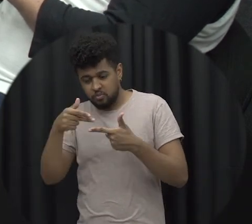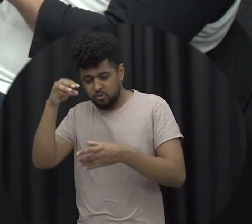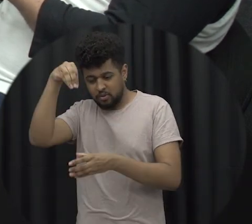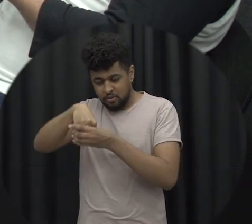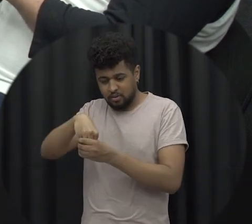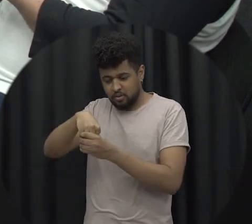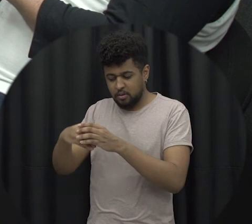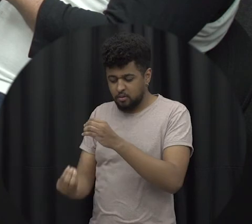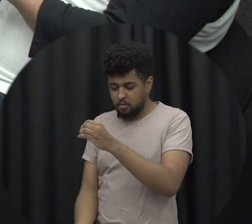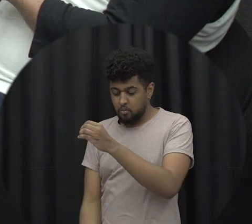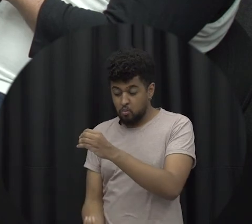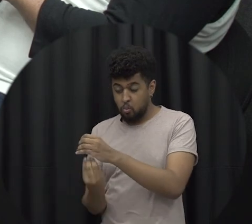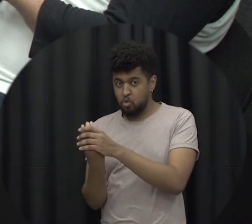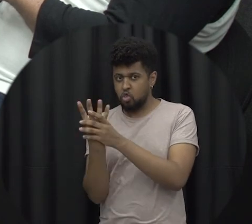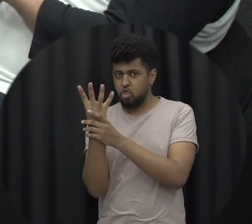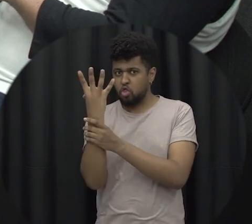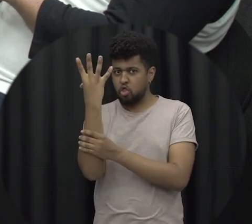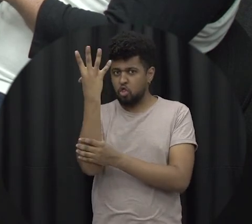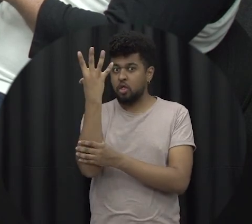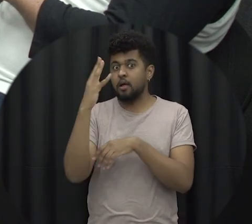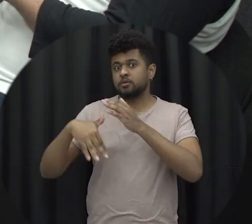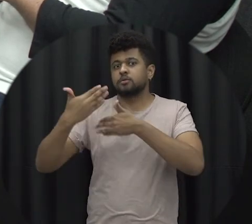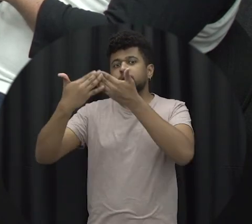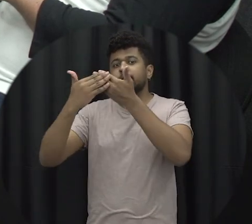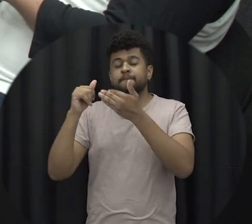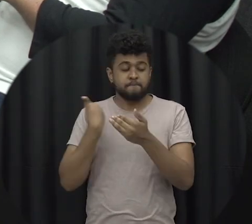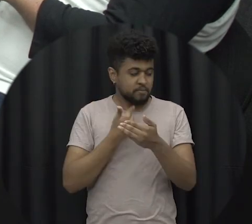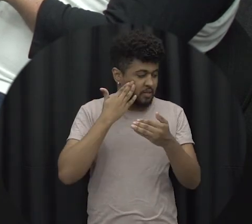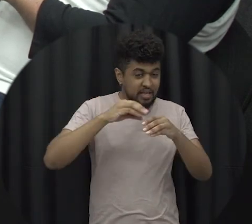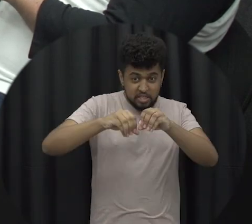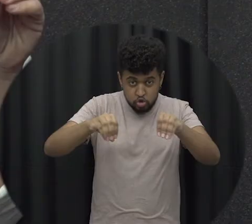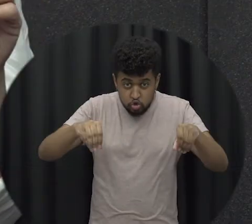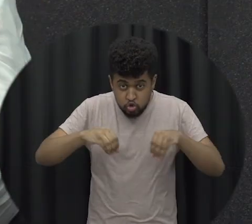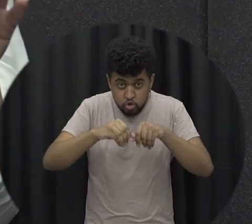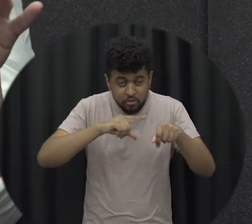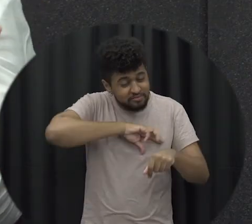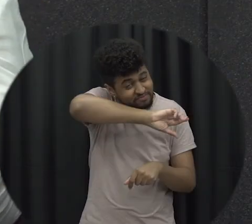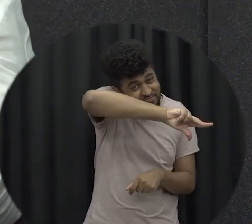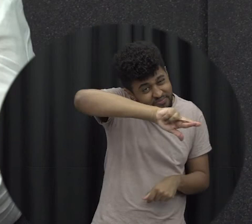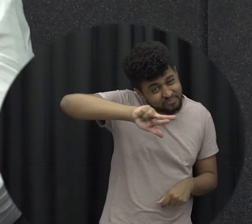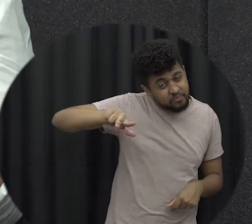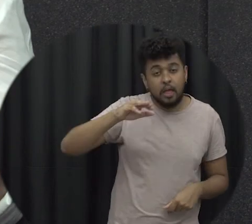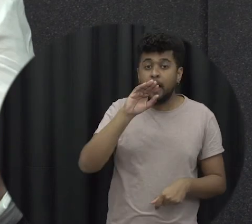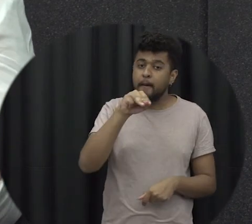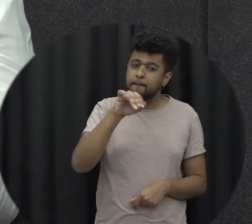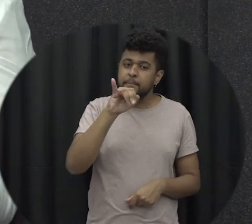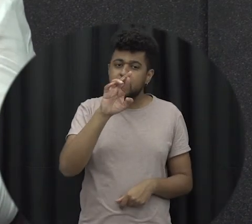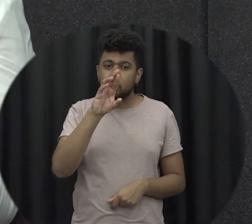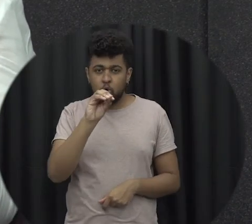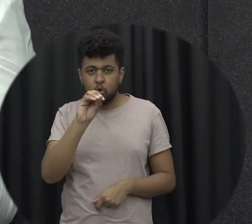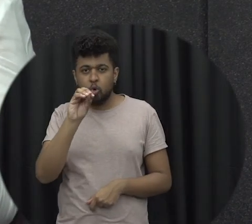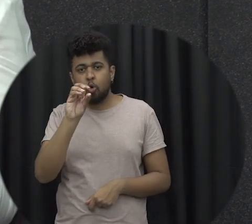muito mais. Então, o solo, a gente tem que pensar assim, que ele tem um monte de micro-organismo em pequenas concentrações. Quando tem